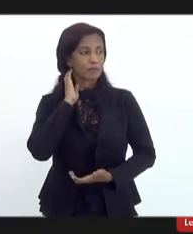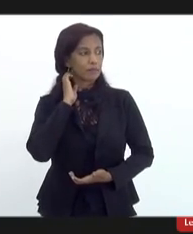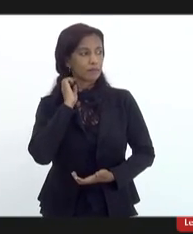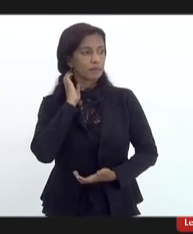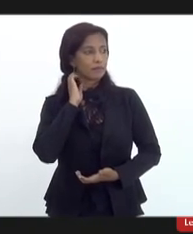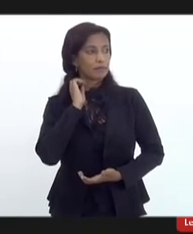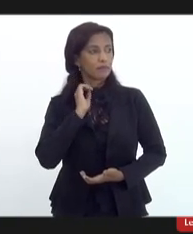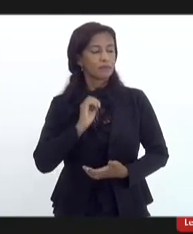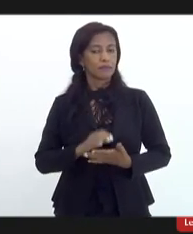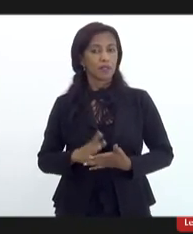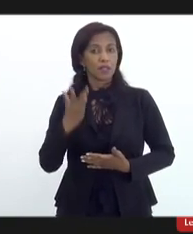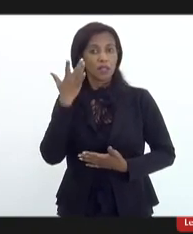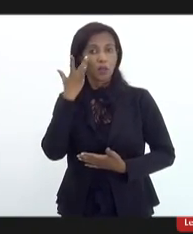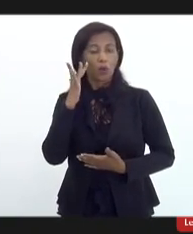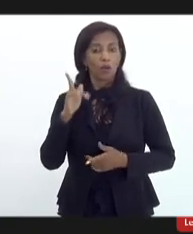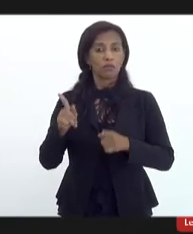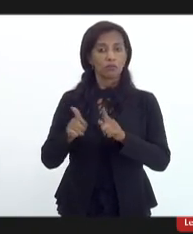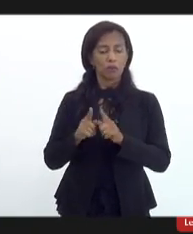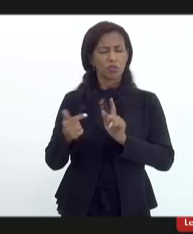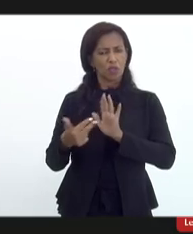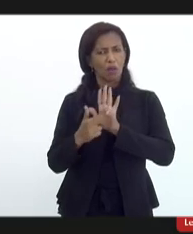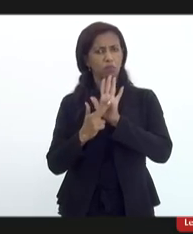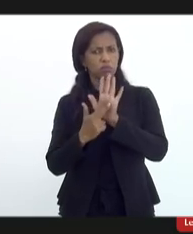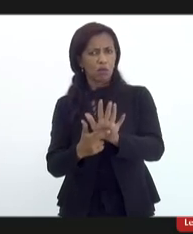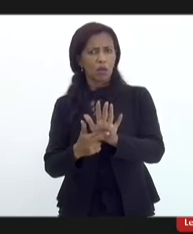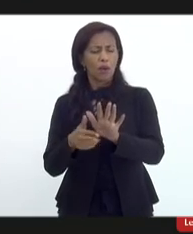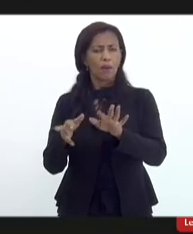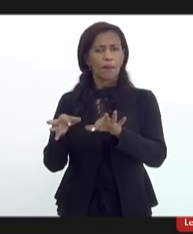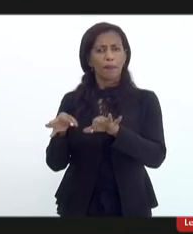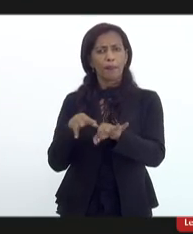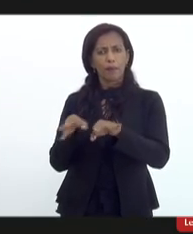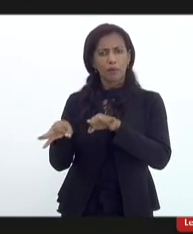que... Eu apresentei uma vez um projeto